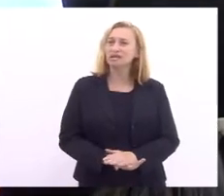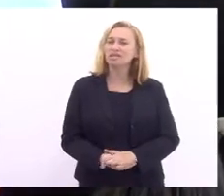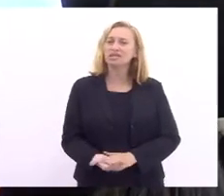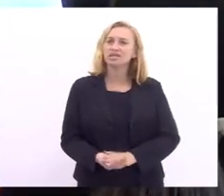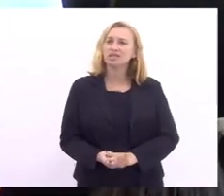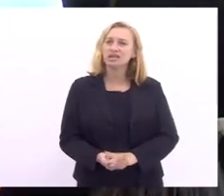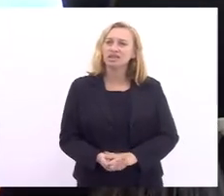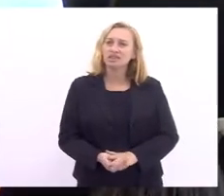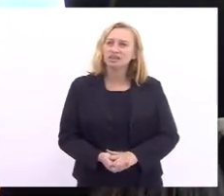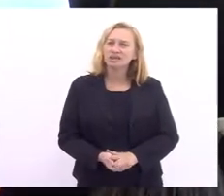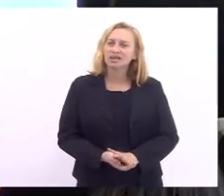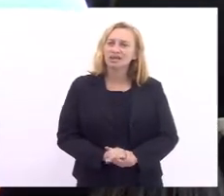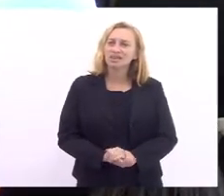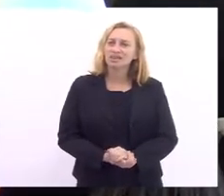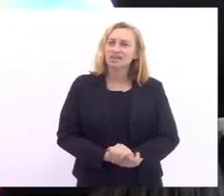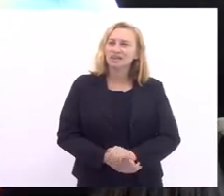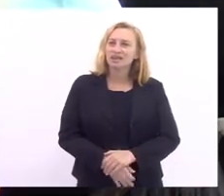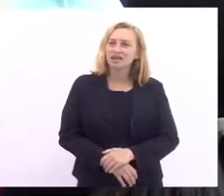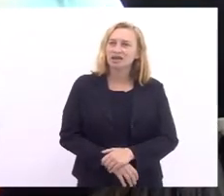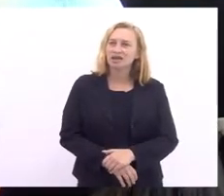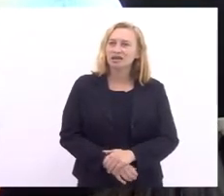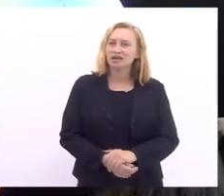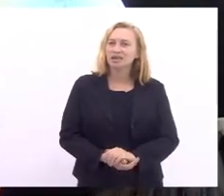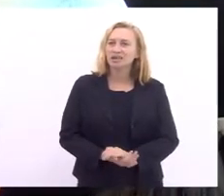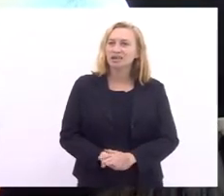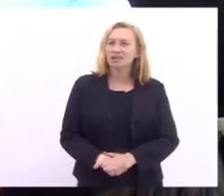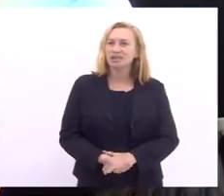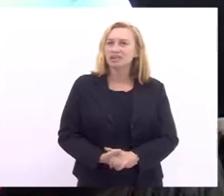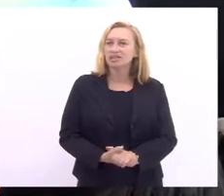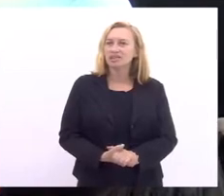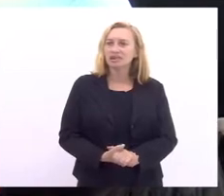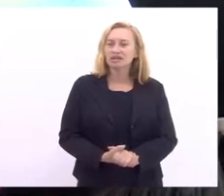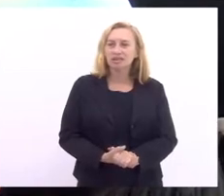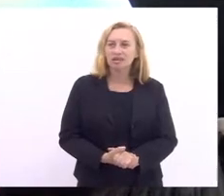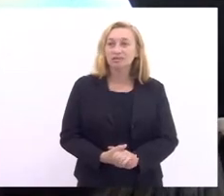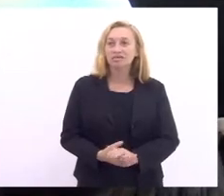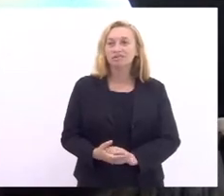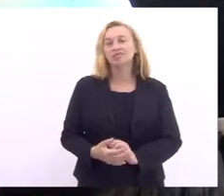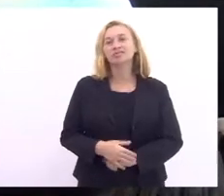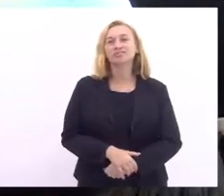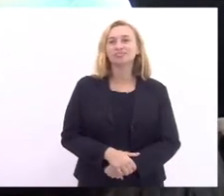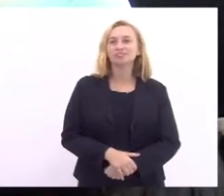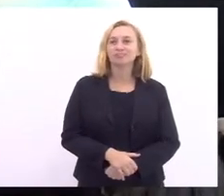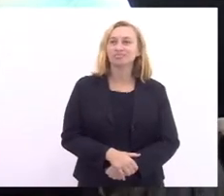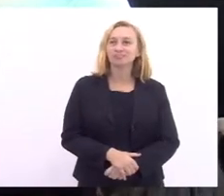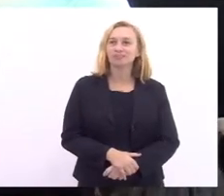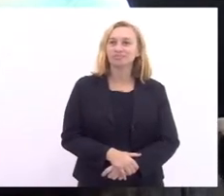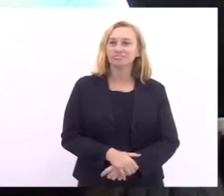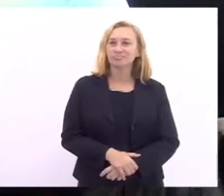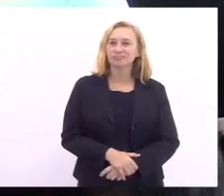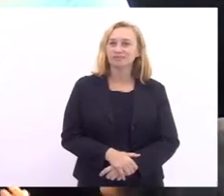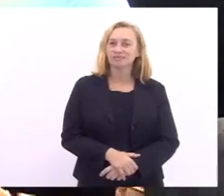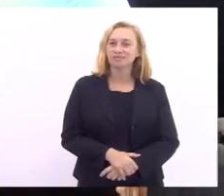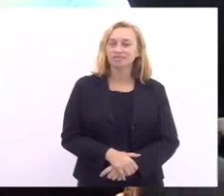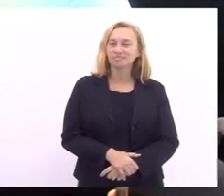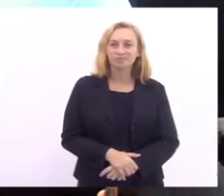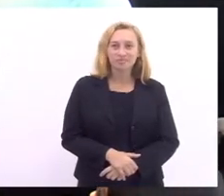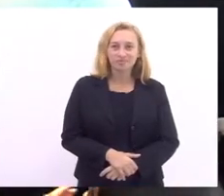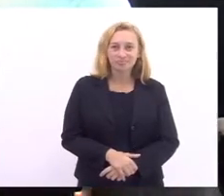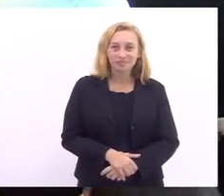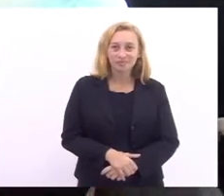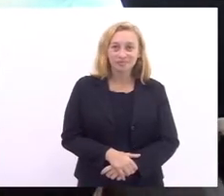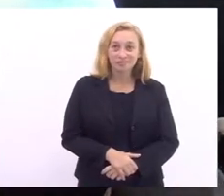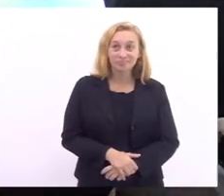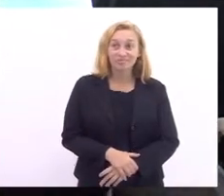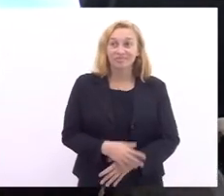um o leão não vamos lá ó e a gente tem que ver que